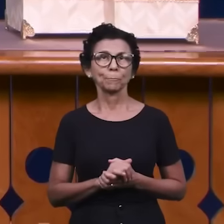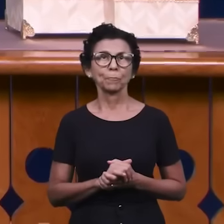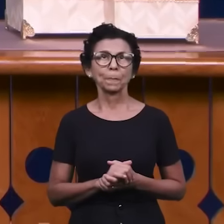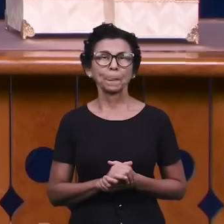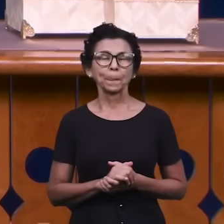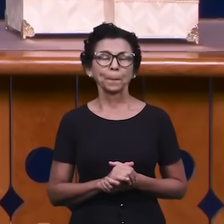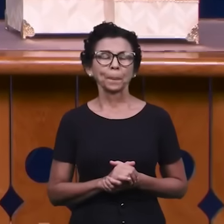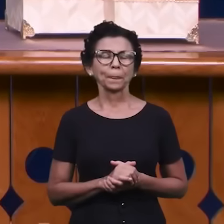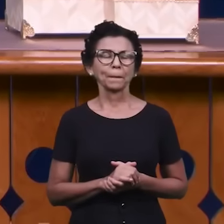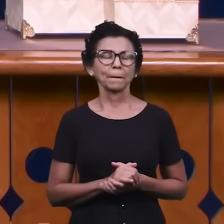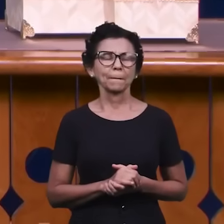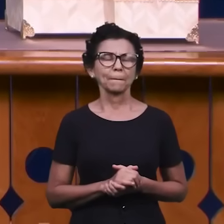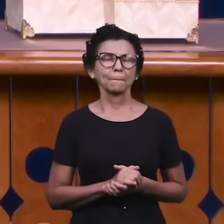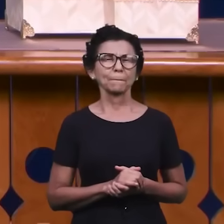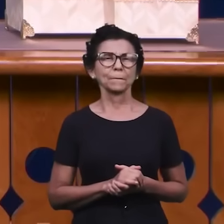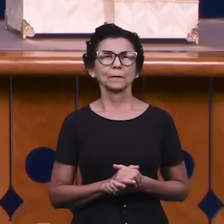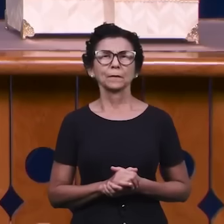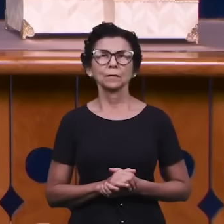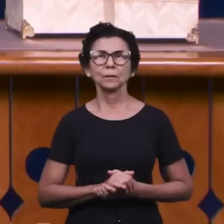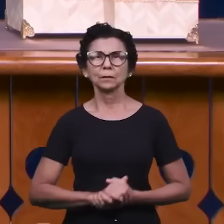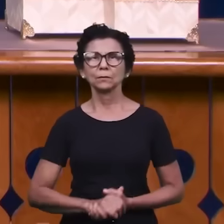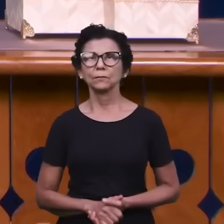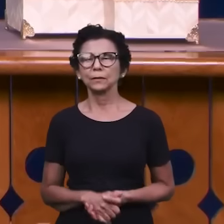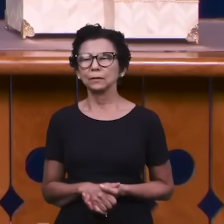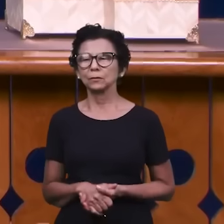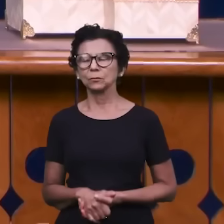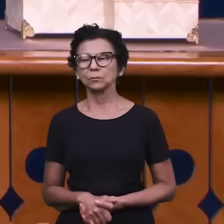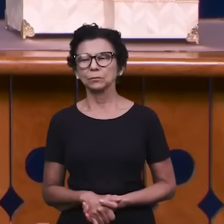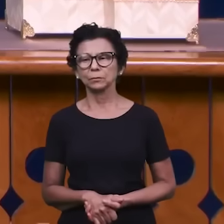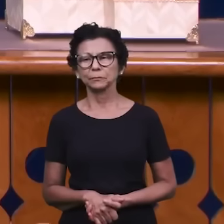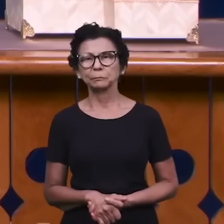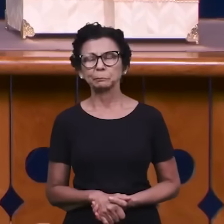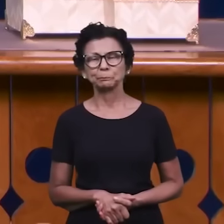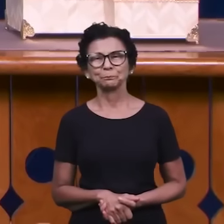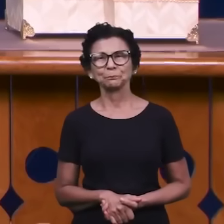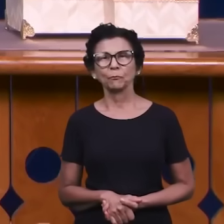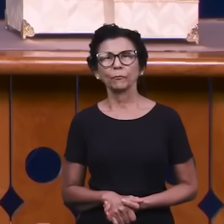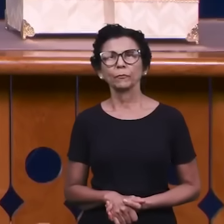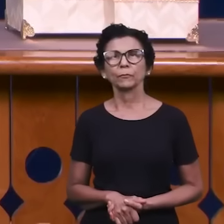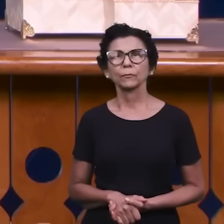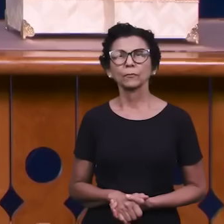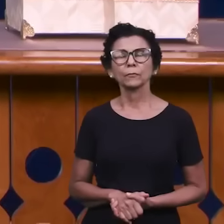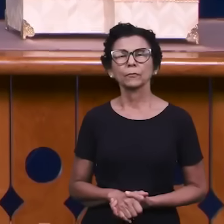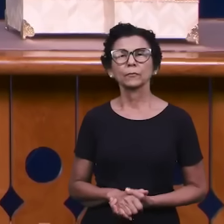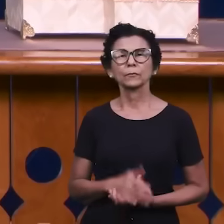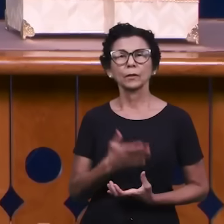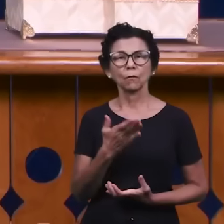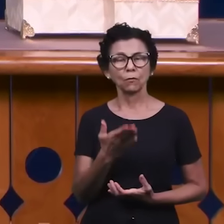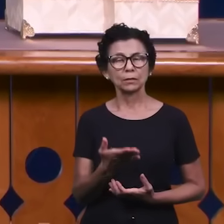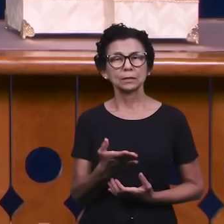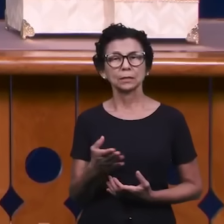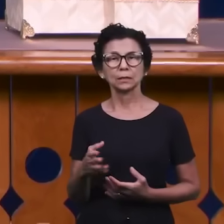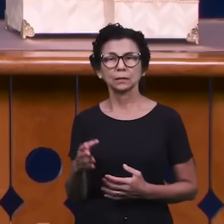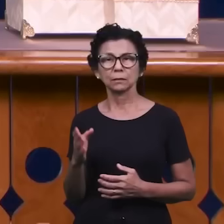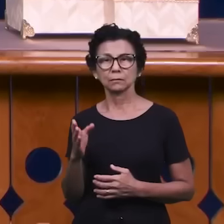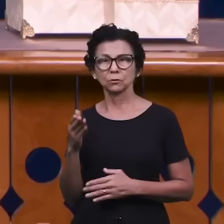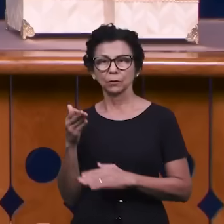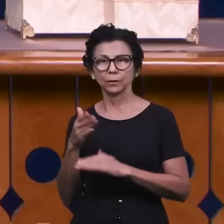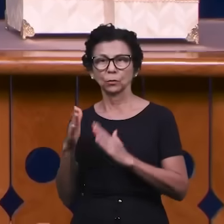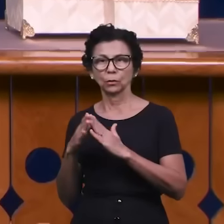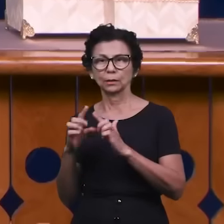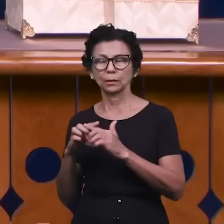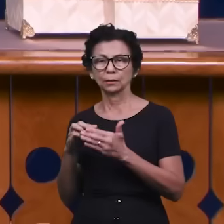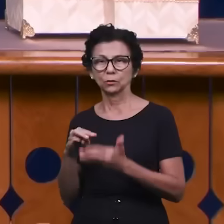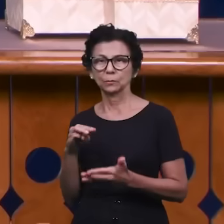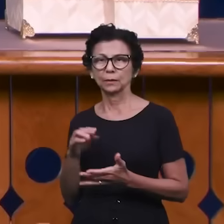Escaneie esse QR Code que você, meu irmão, minha irmã, visitante, prezado visitante,